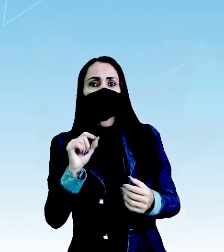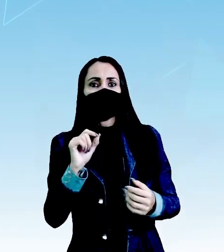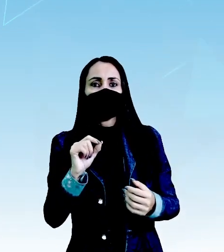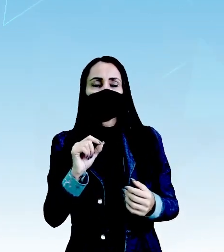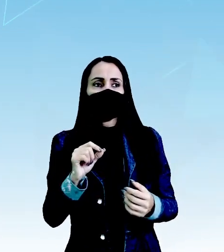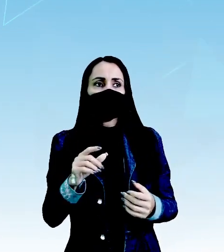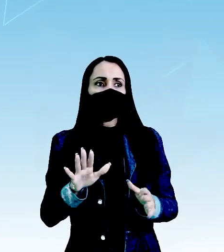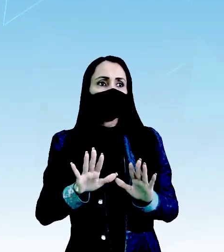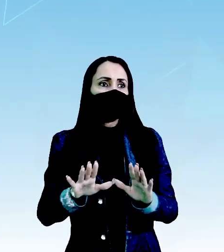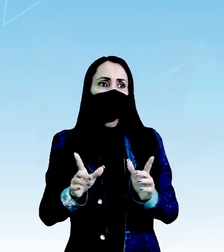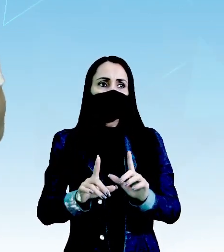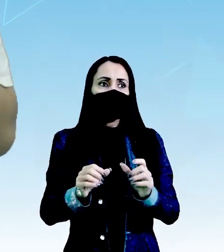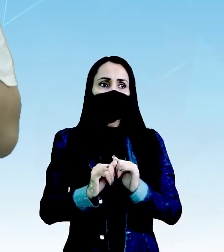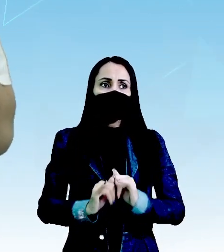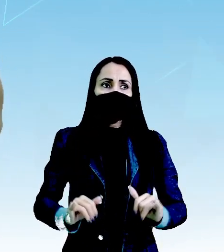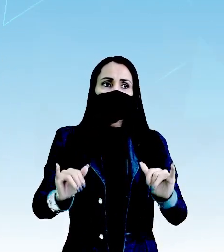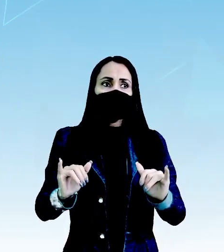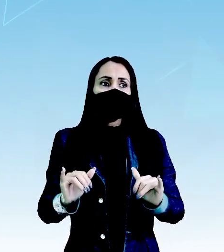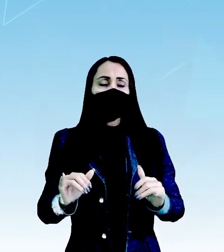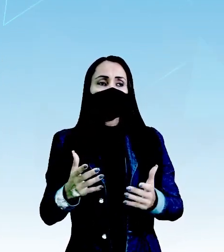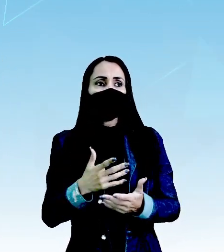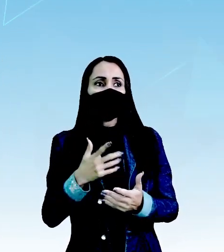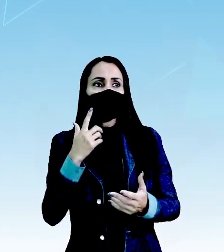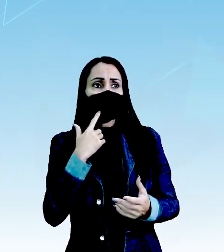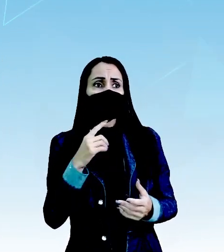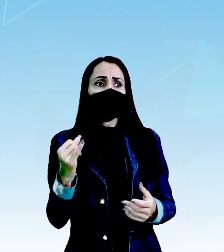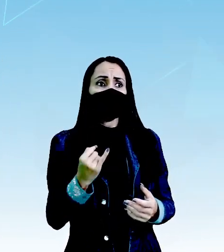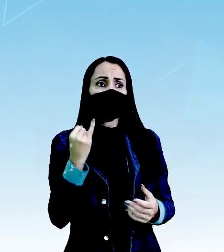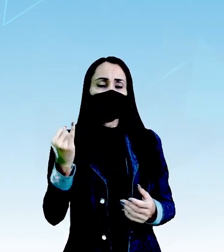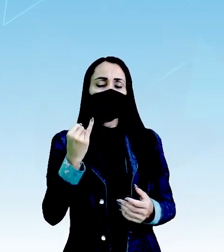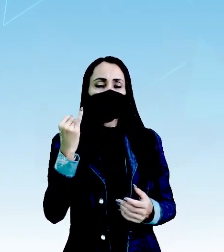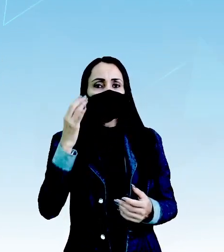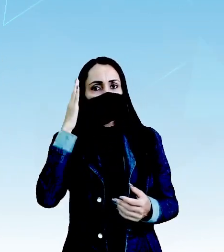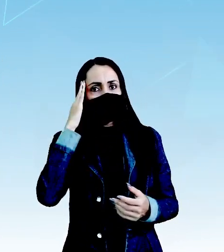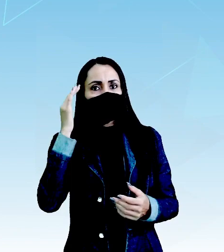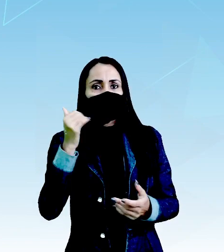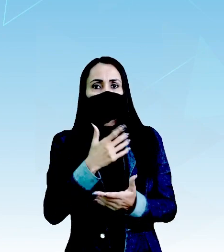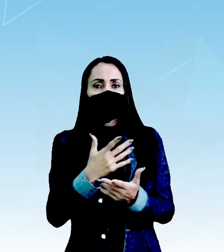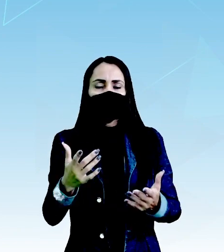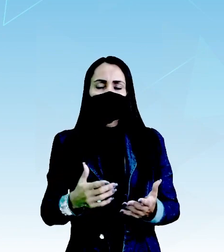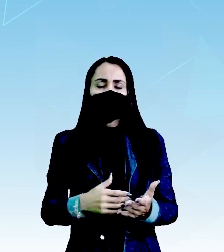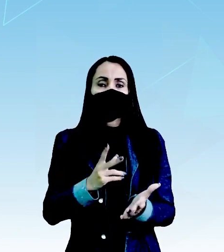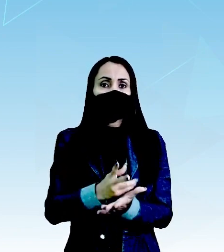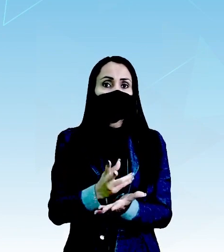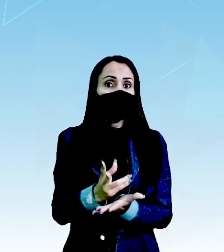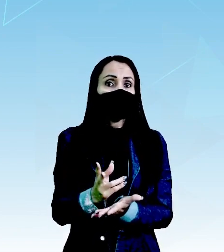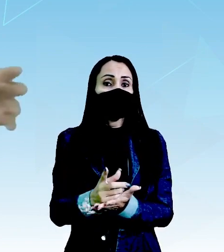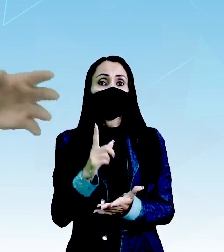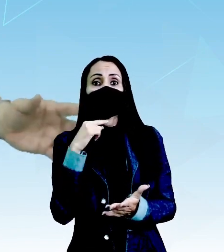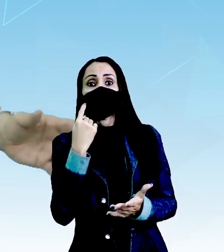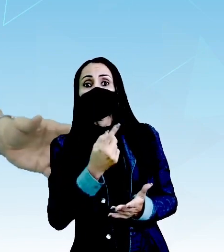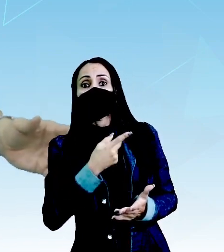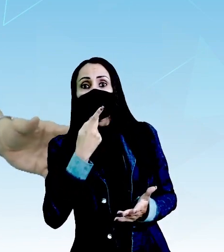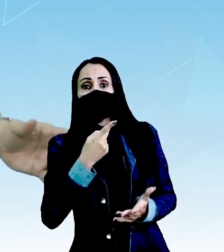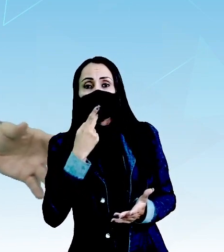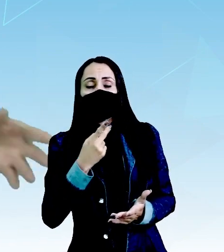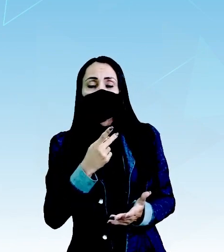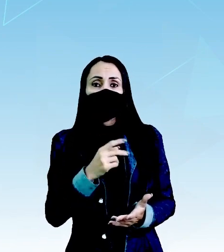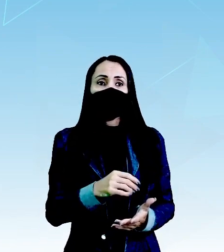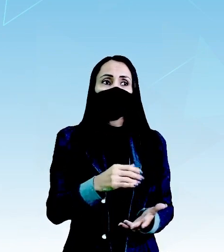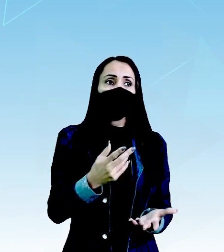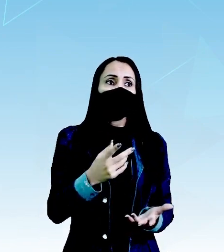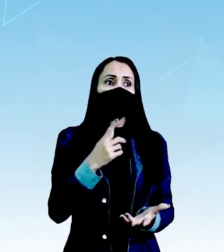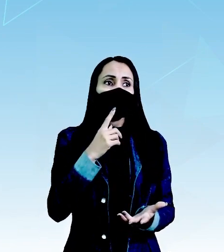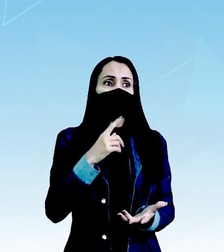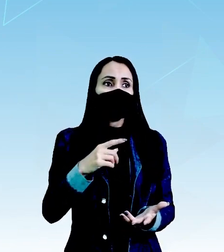dito. E a ambiguidade. É importante salientar que todas as vezes em que nós falamos ironia, certo?